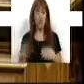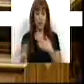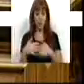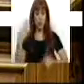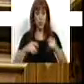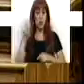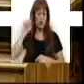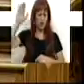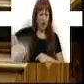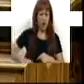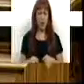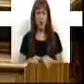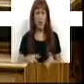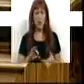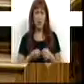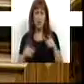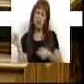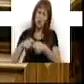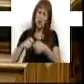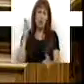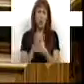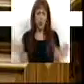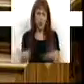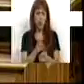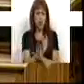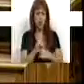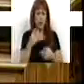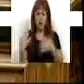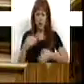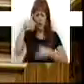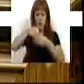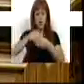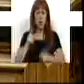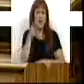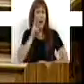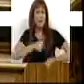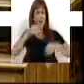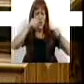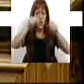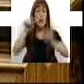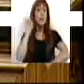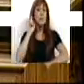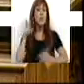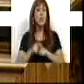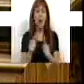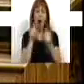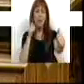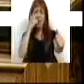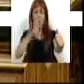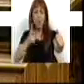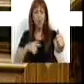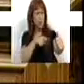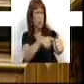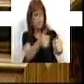tribunais, desqualificou em meras extensões, concentrou valências judiciais nas capitais de distrito e, sobretudo, afastou os